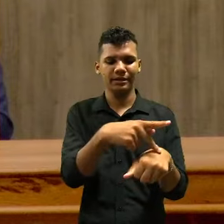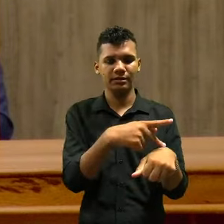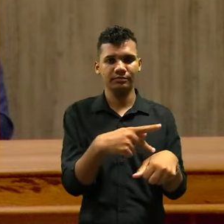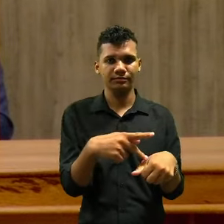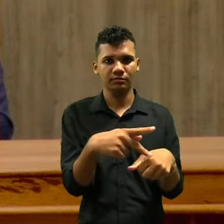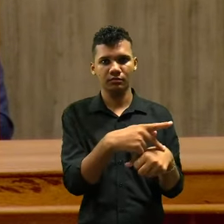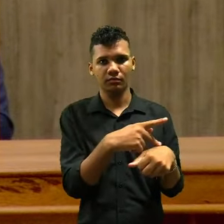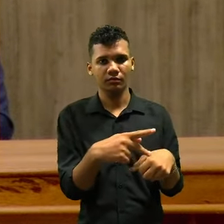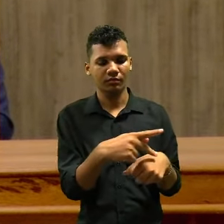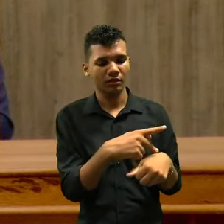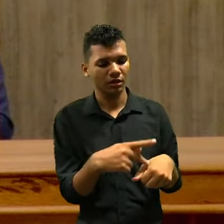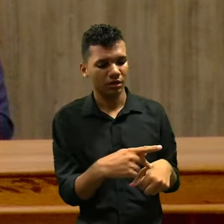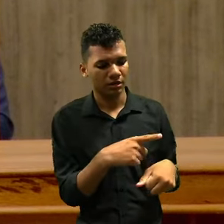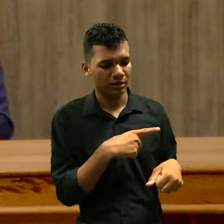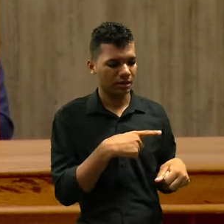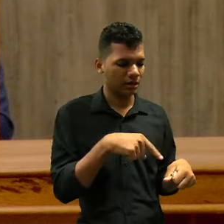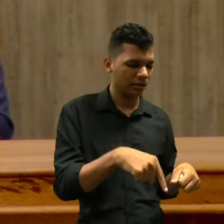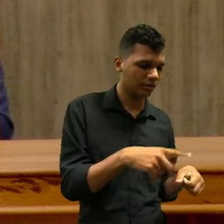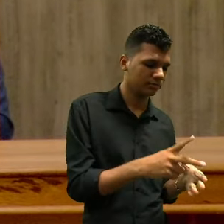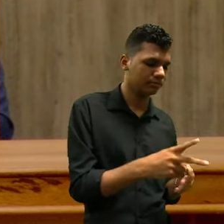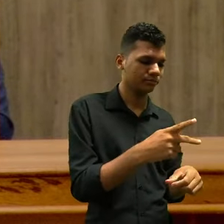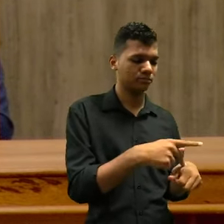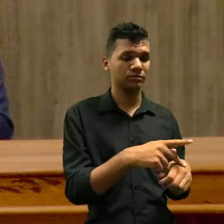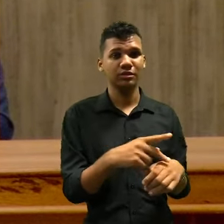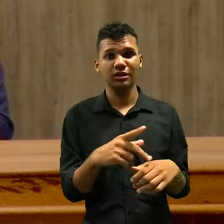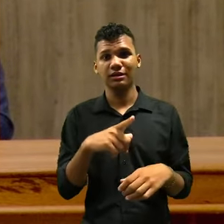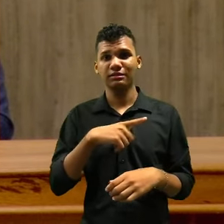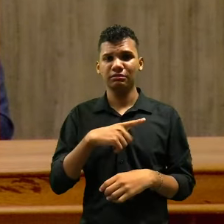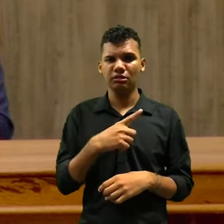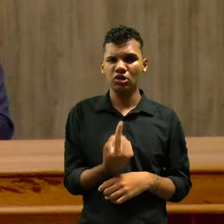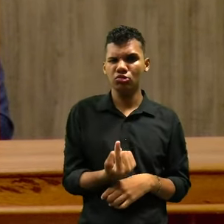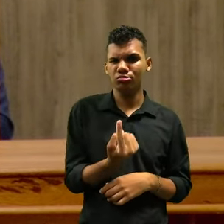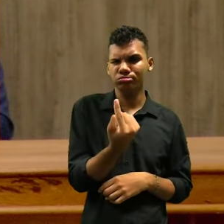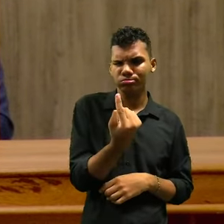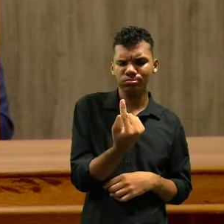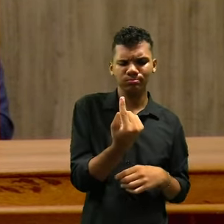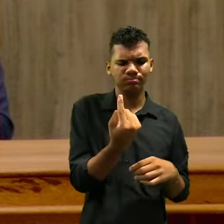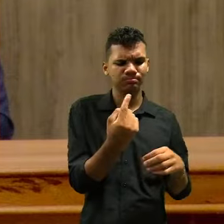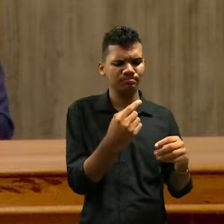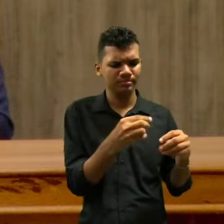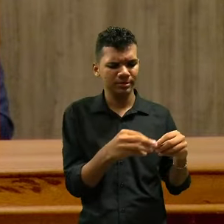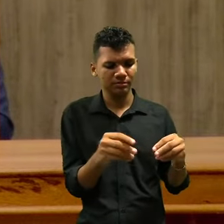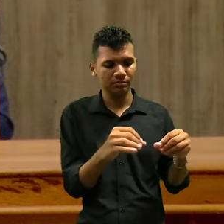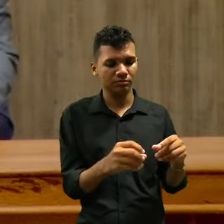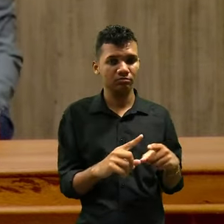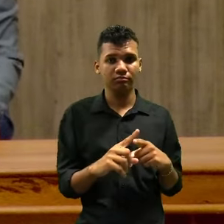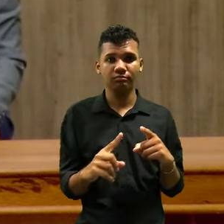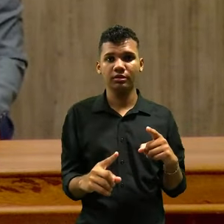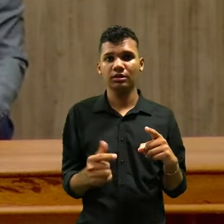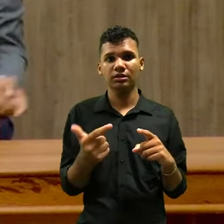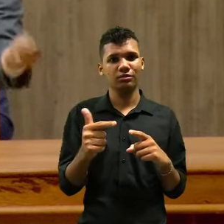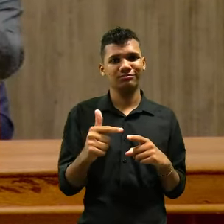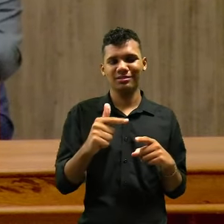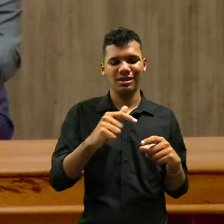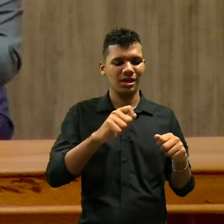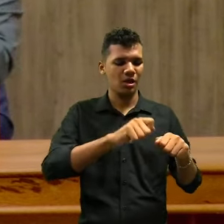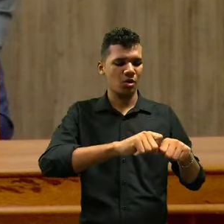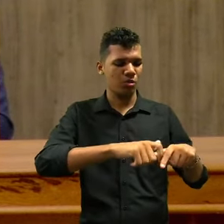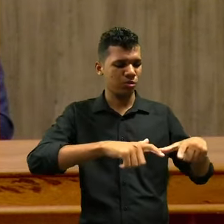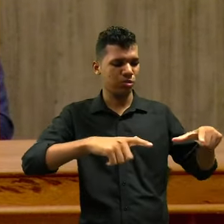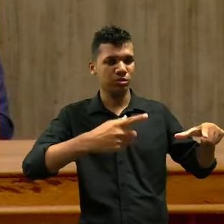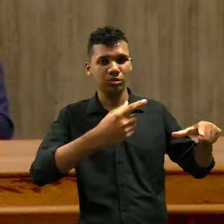pequena camadinha de areia primeiro problema não tem terra bastante segundo